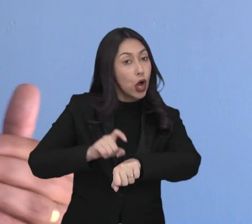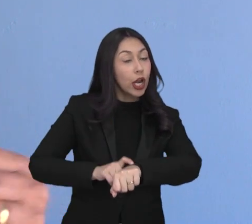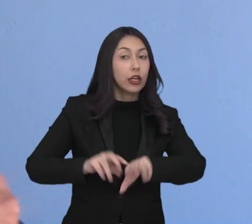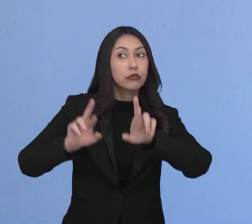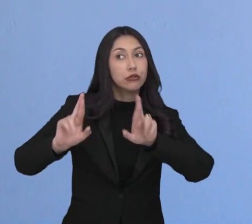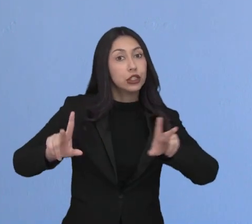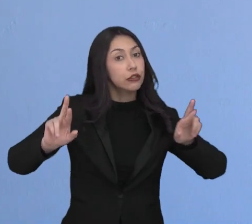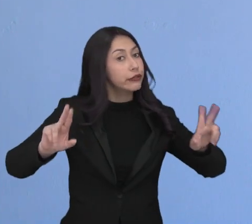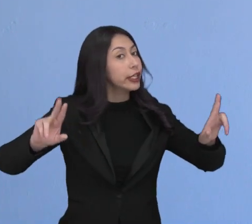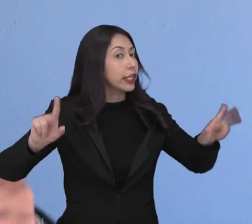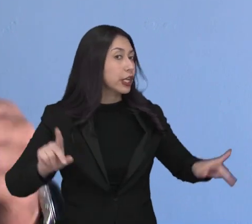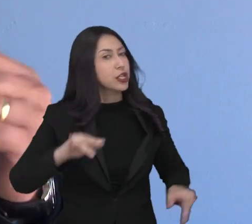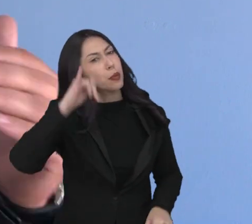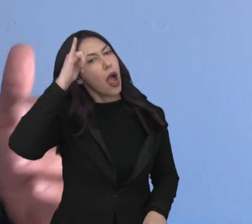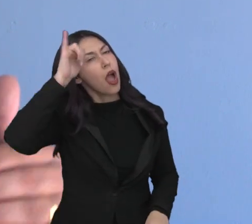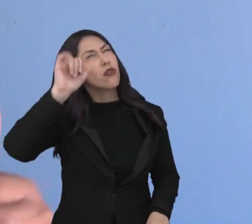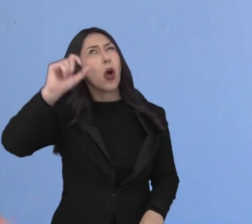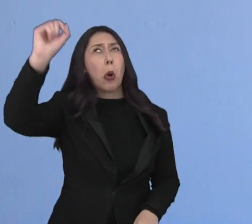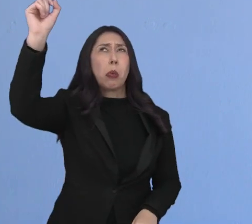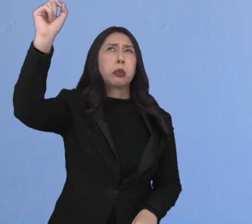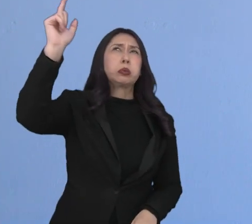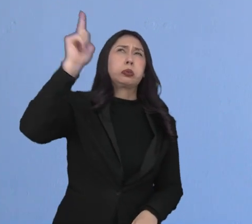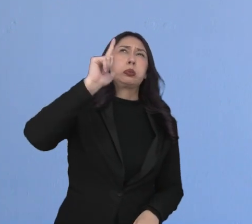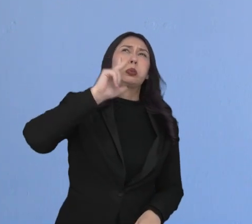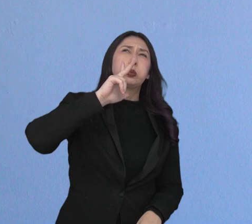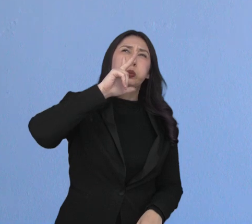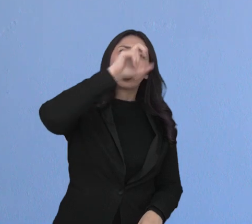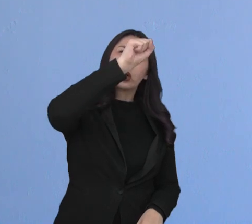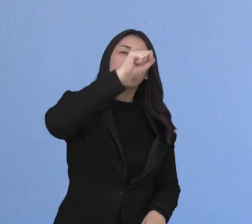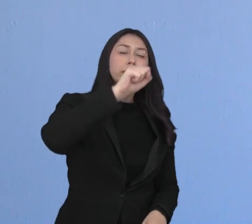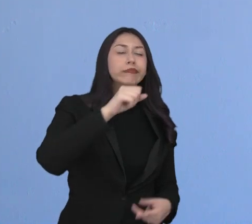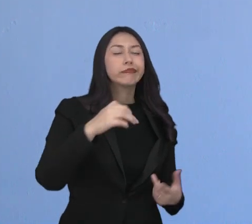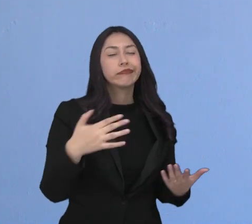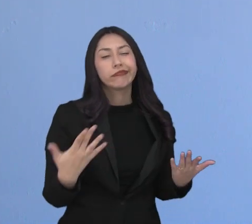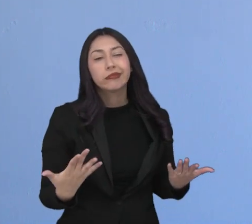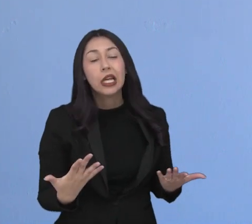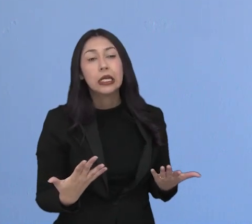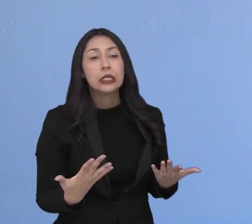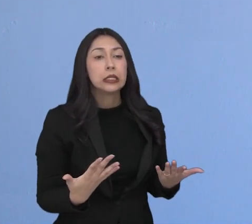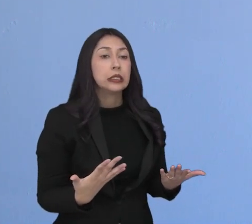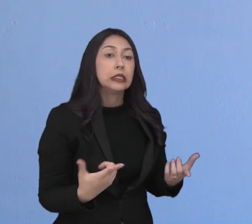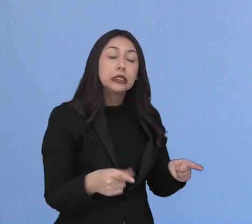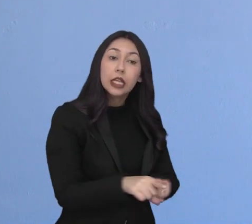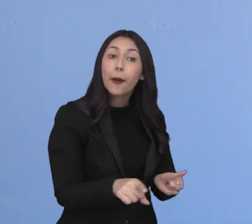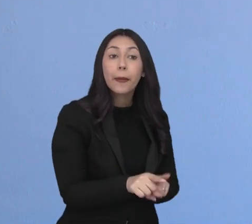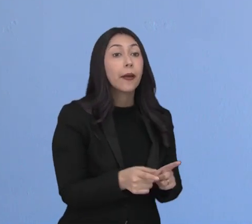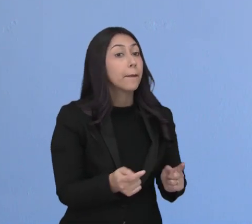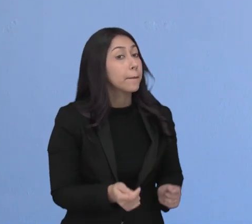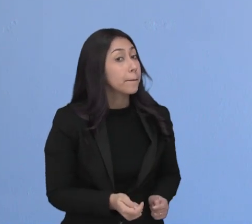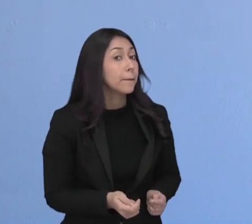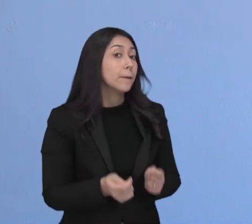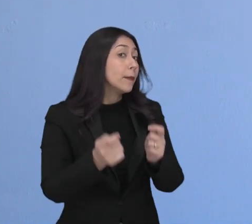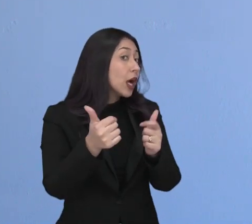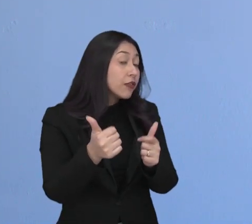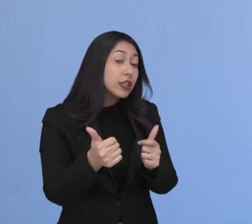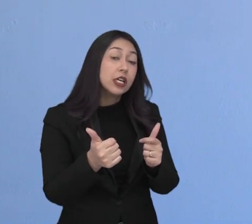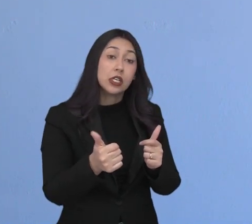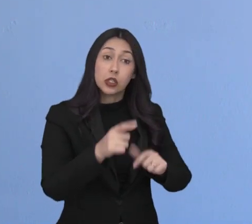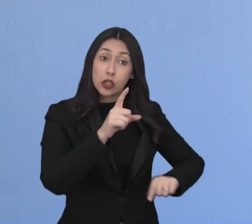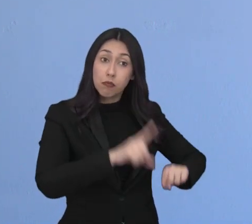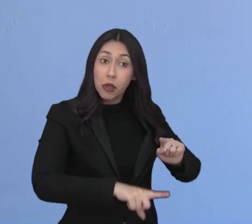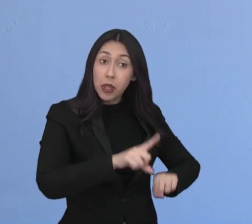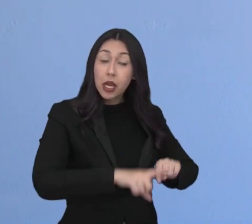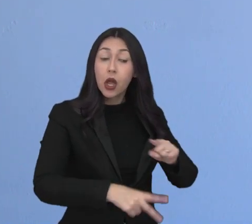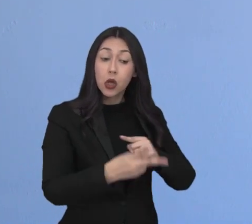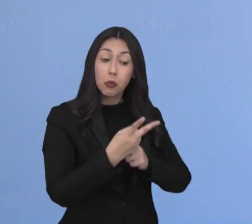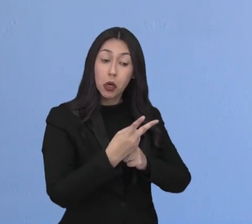em horários mais frescos, não expostos ao sol forte do dia, né, e medidas de questões de benefícios,